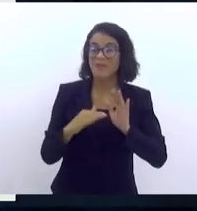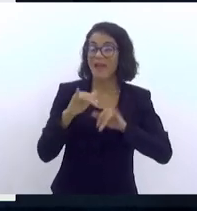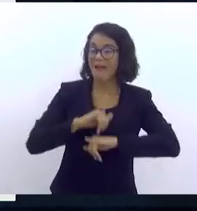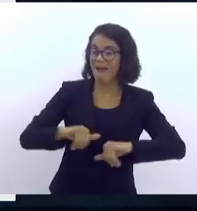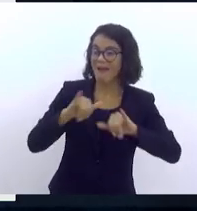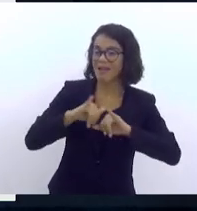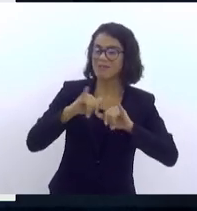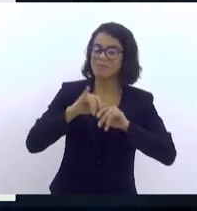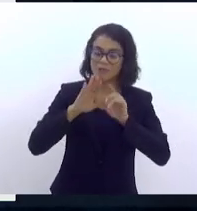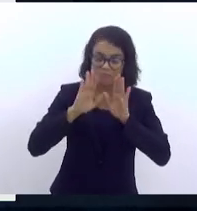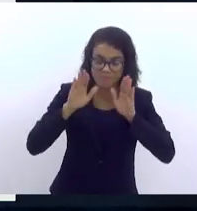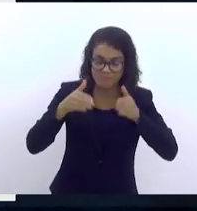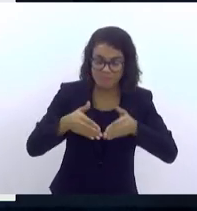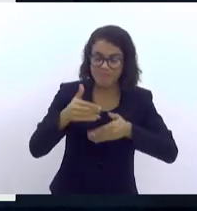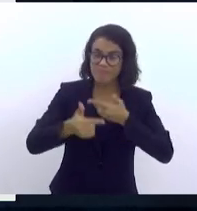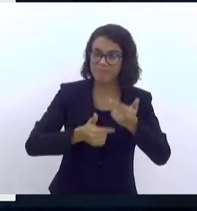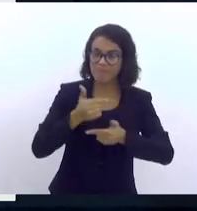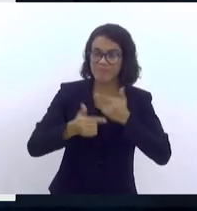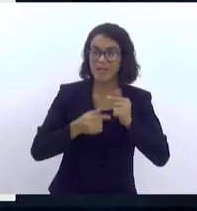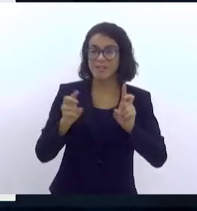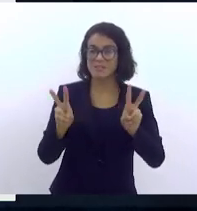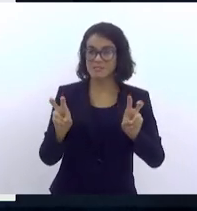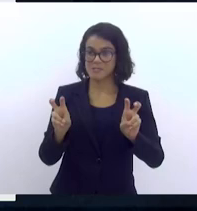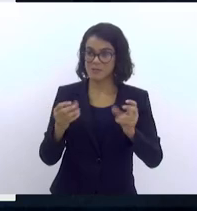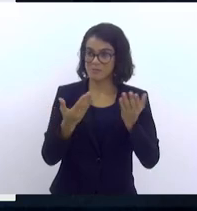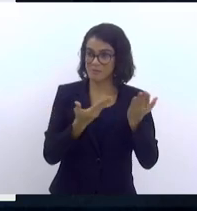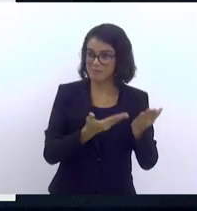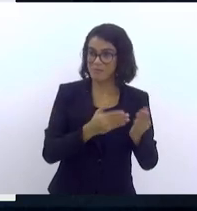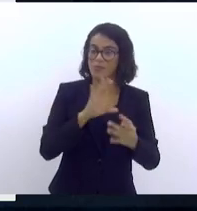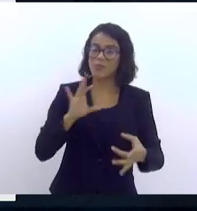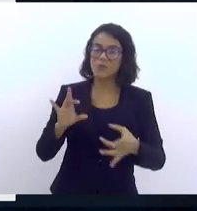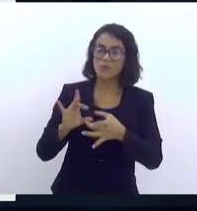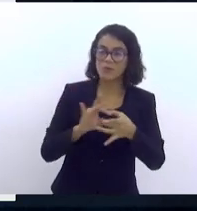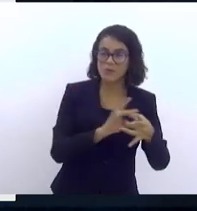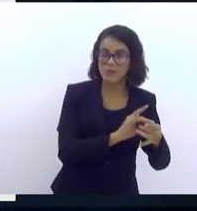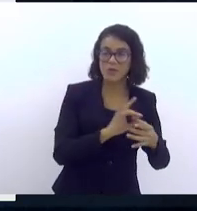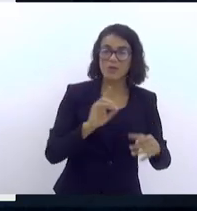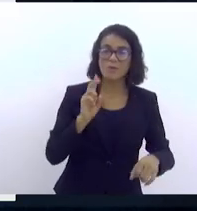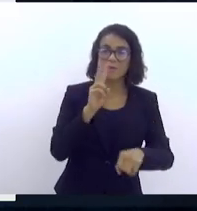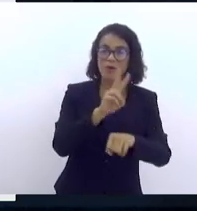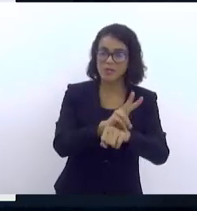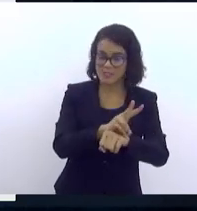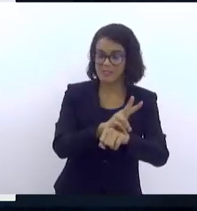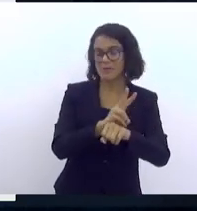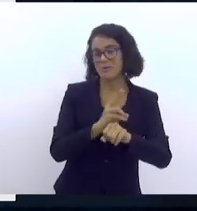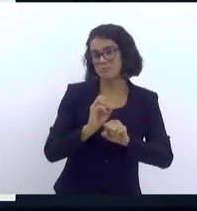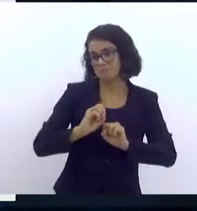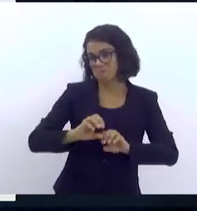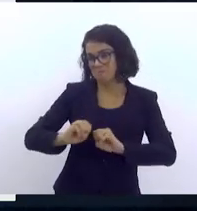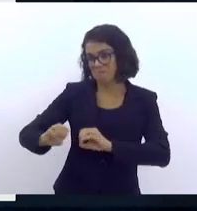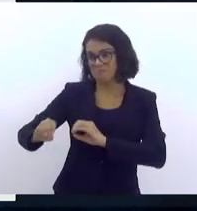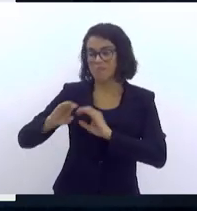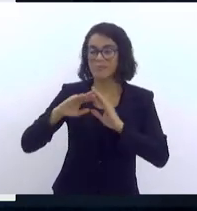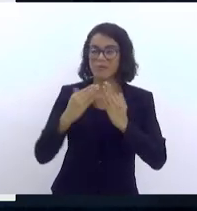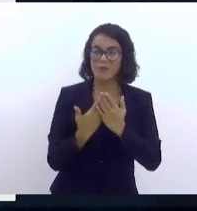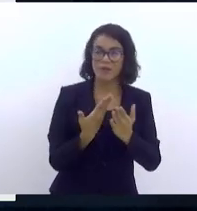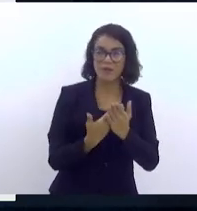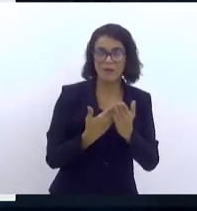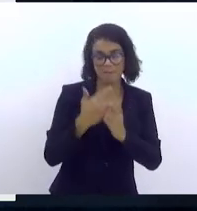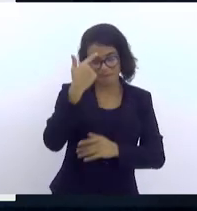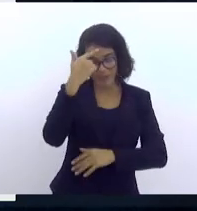trabalhado é justamente então sobre esse tema no sentido de proteção e segurança nas instituições educacionais pensando